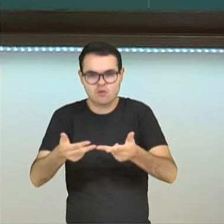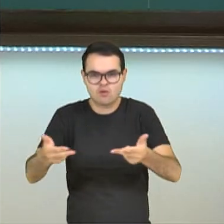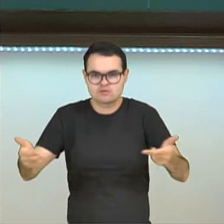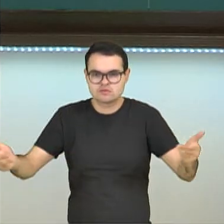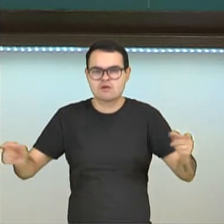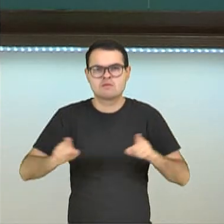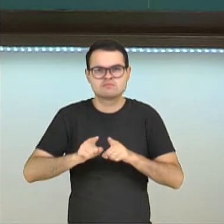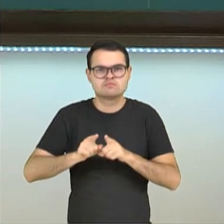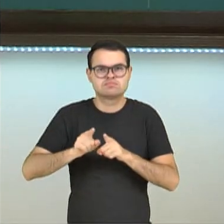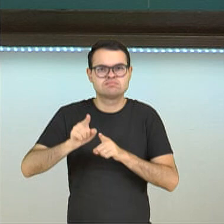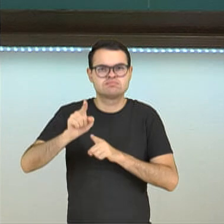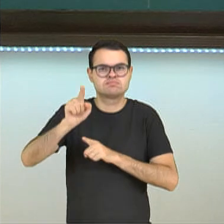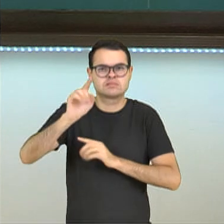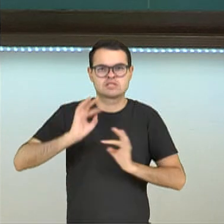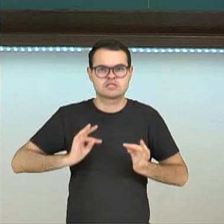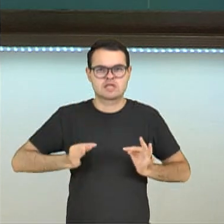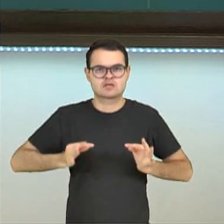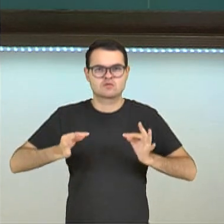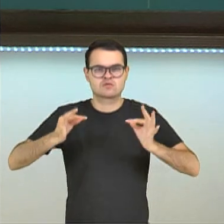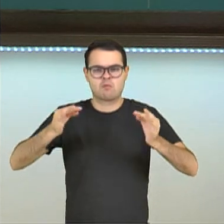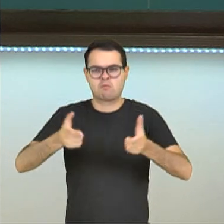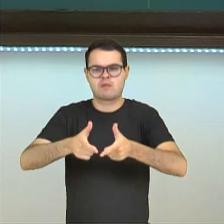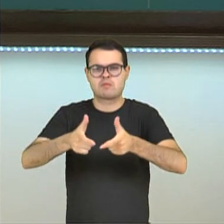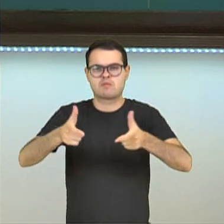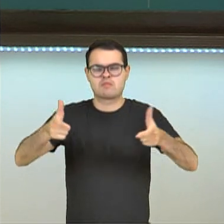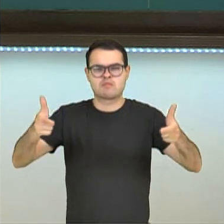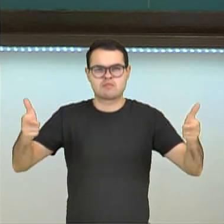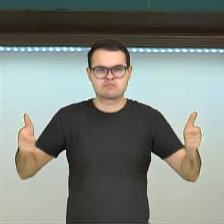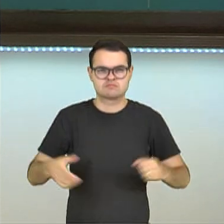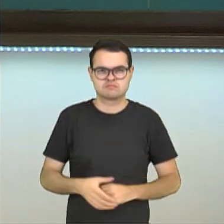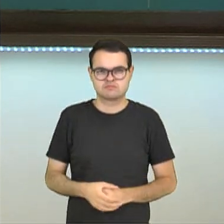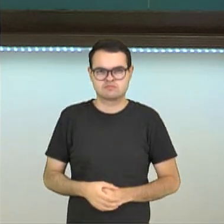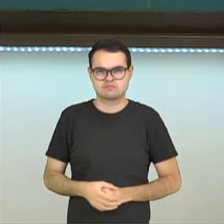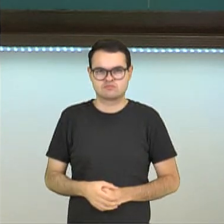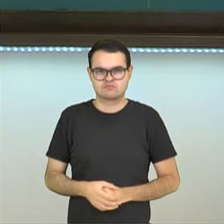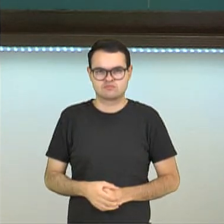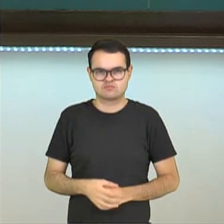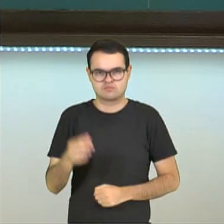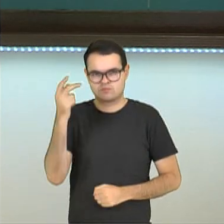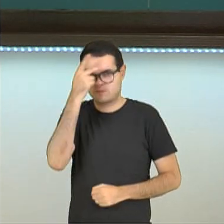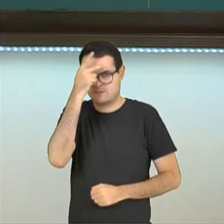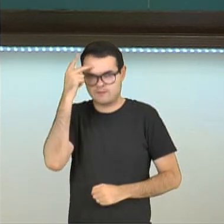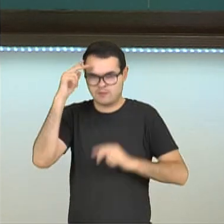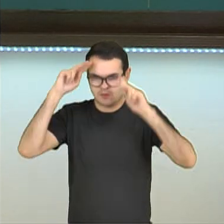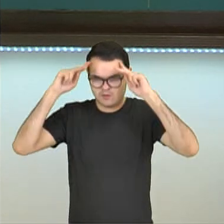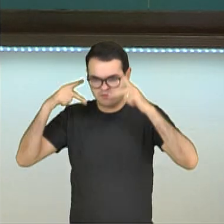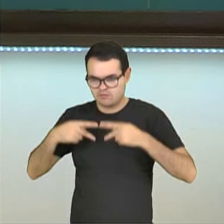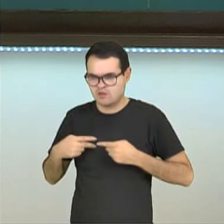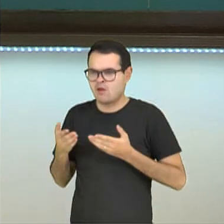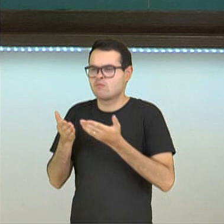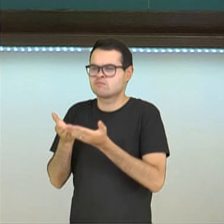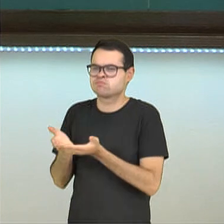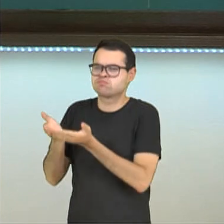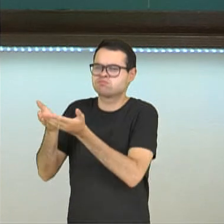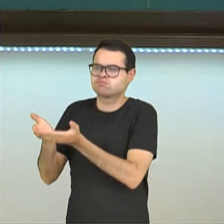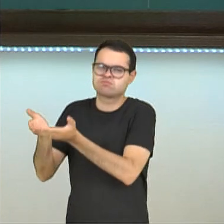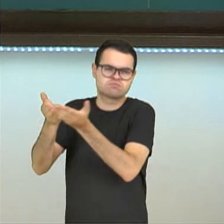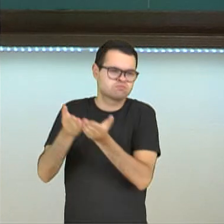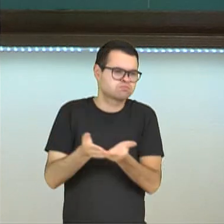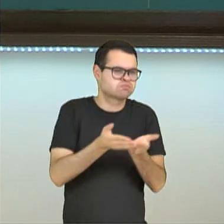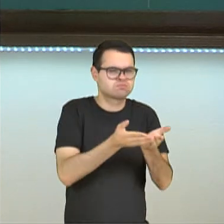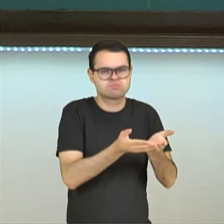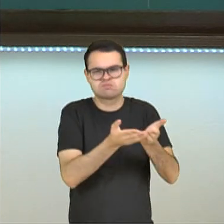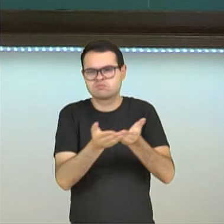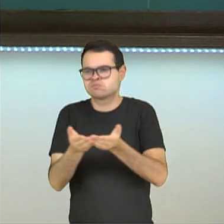tecnológico da humanidade, né? O homem fez as grandes navegações, foi atrás, descobriu,